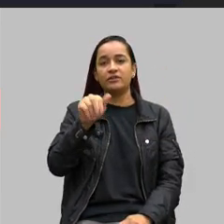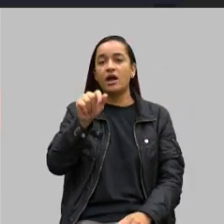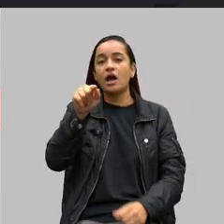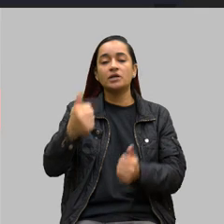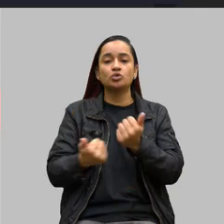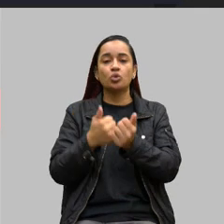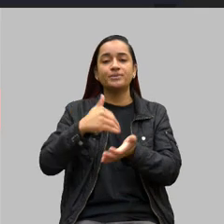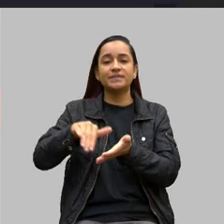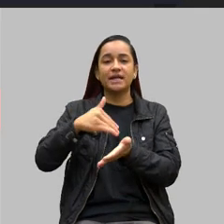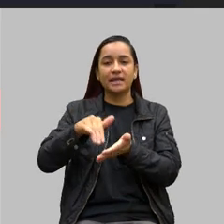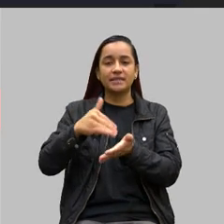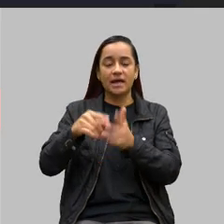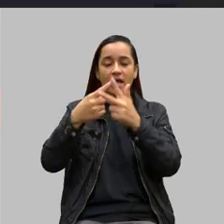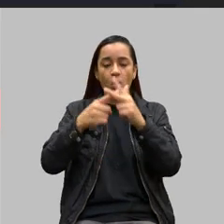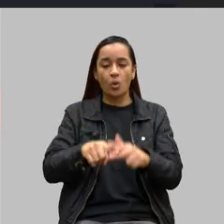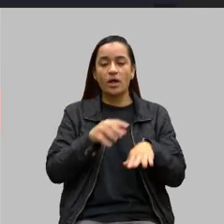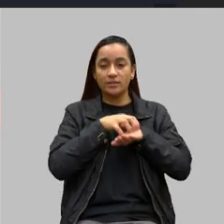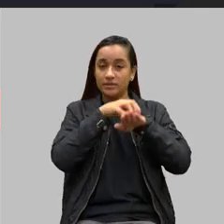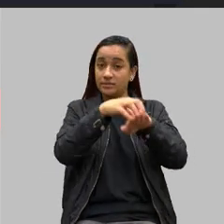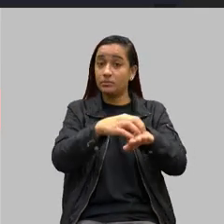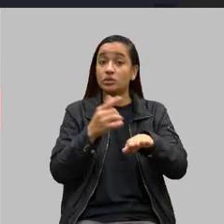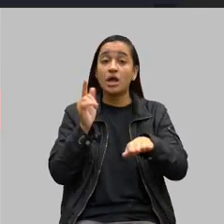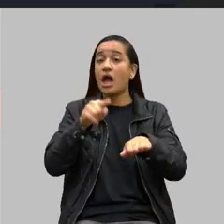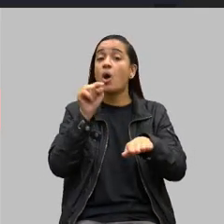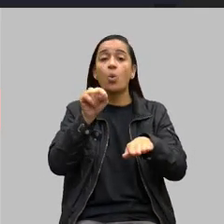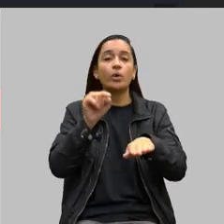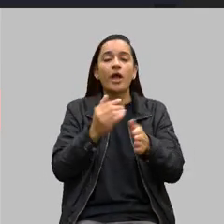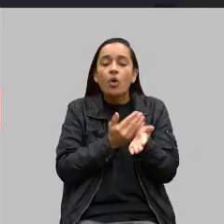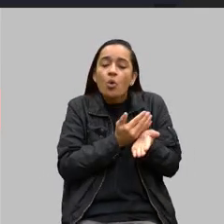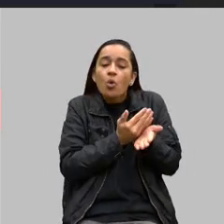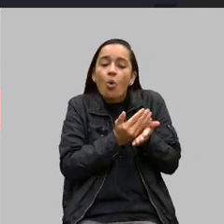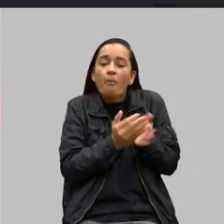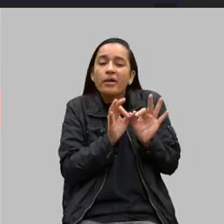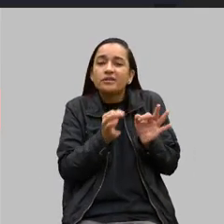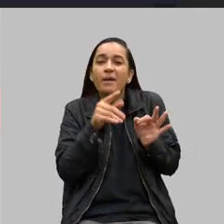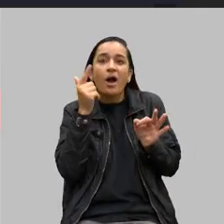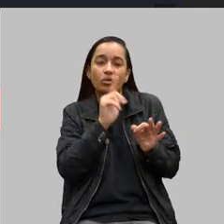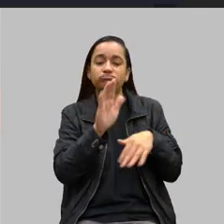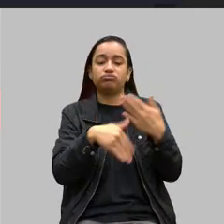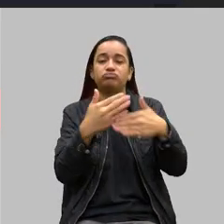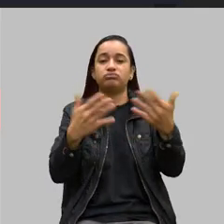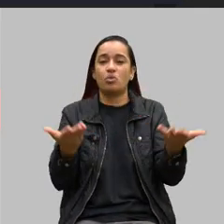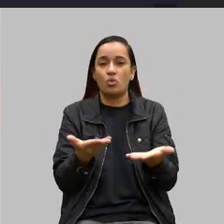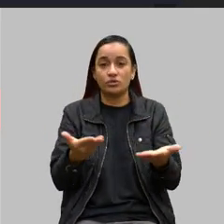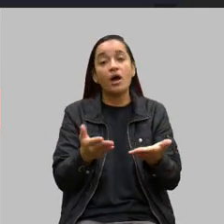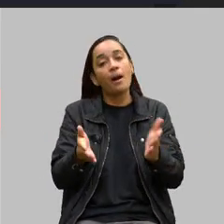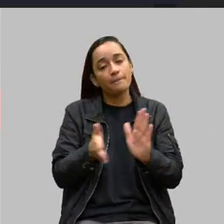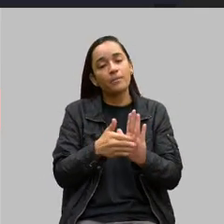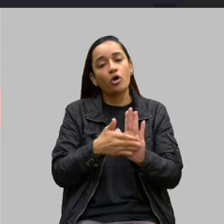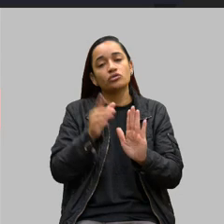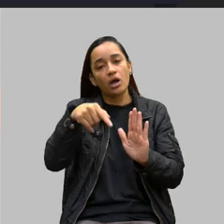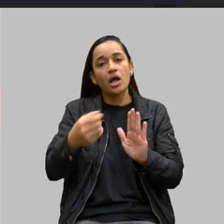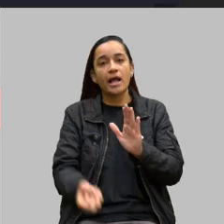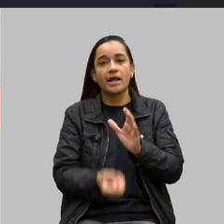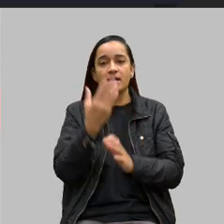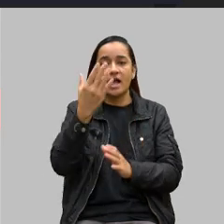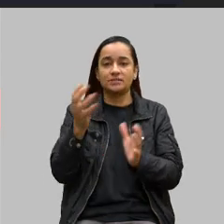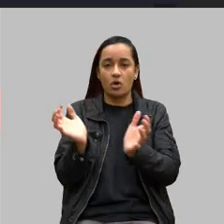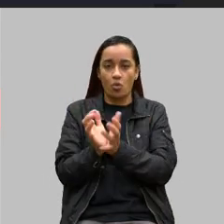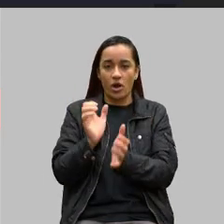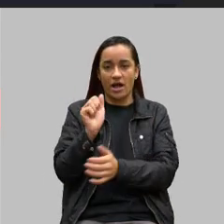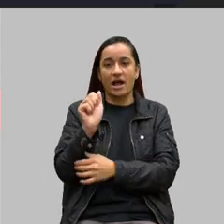transportes que na nossa visão já é o embrião né dessa futura agência reguladora mas D Esse passo de criação da agência e é